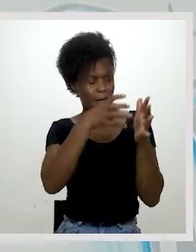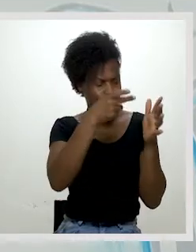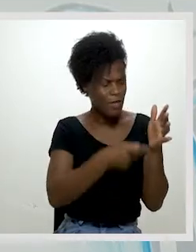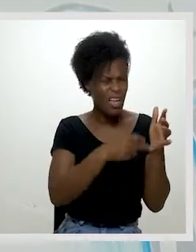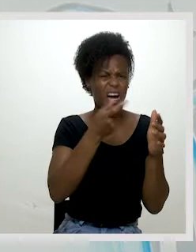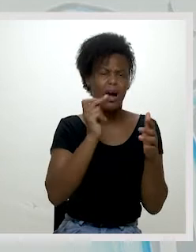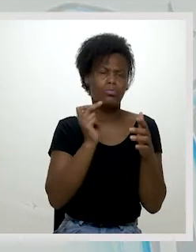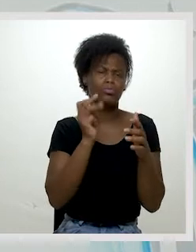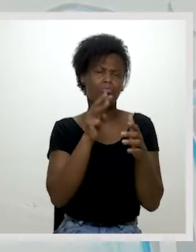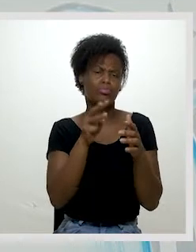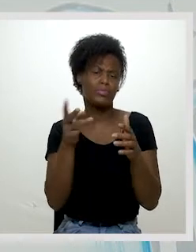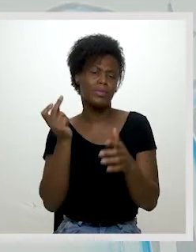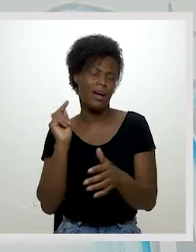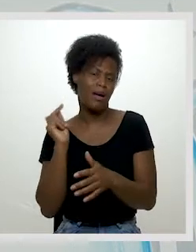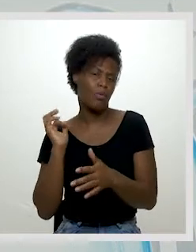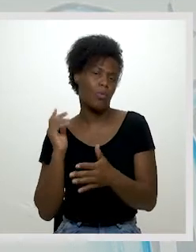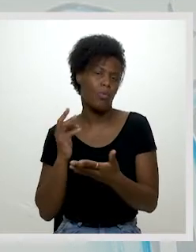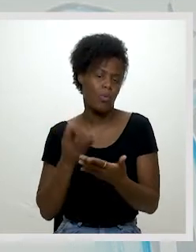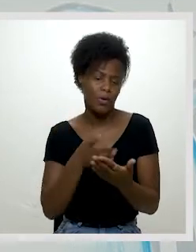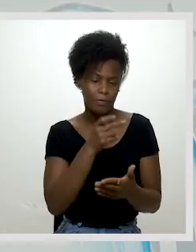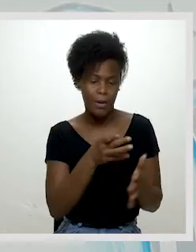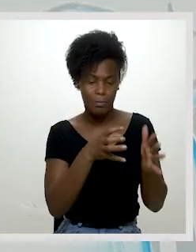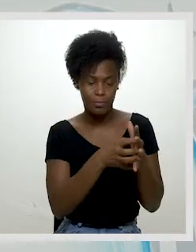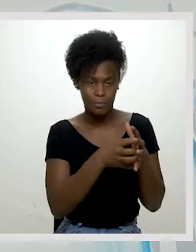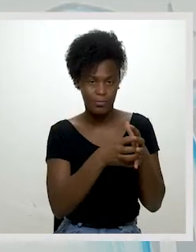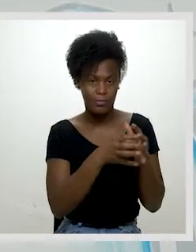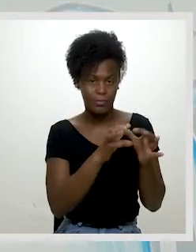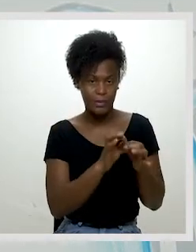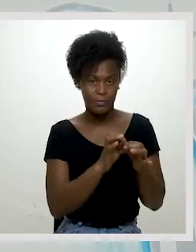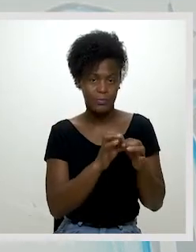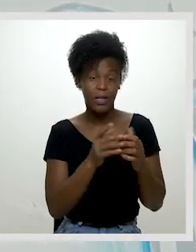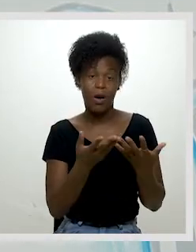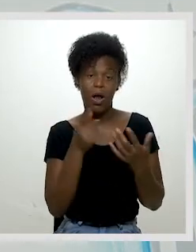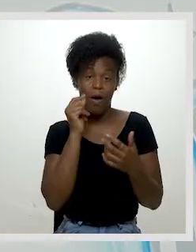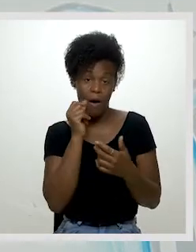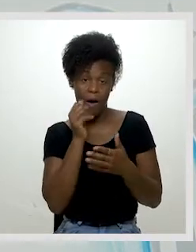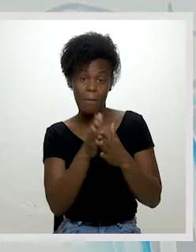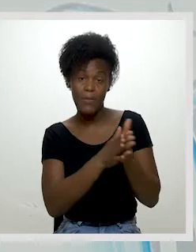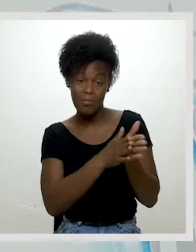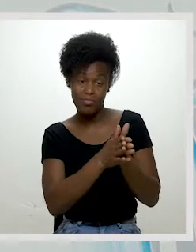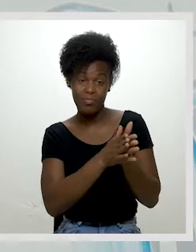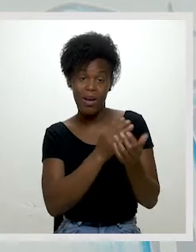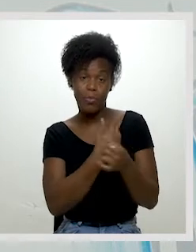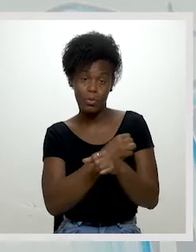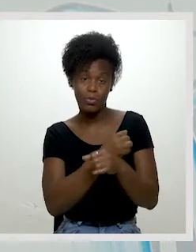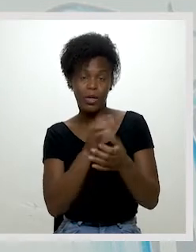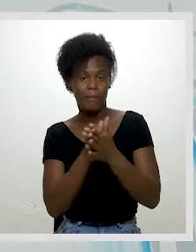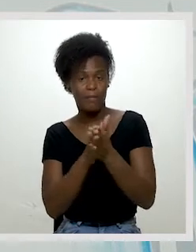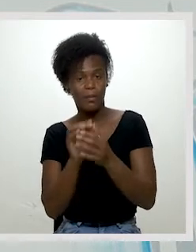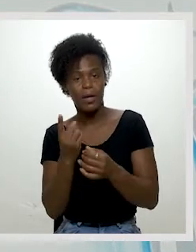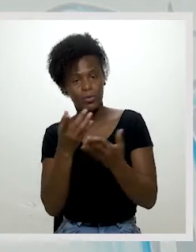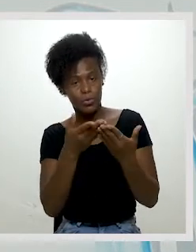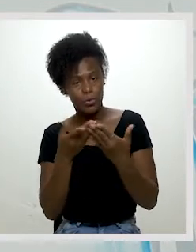conservados lá durante milhares e milhões de anos. O homem aproveita esses restos para